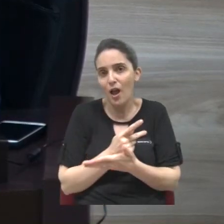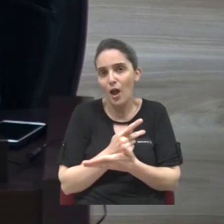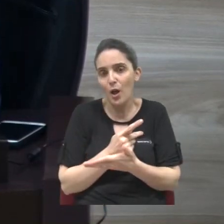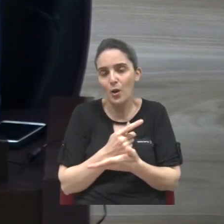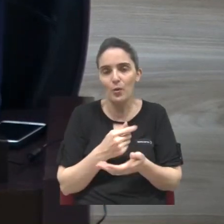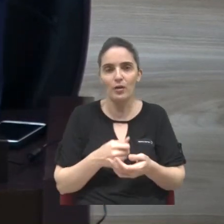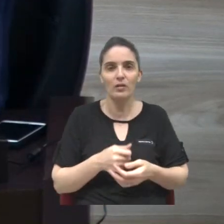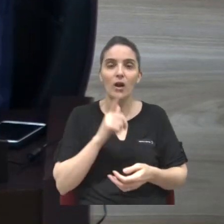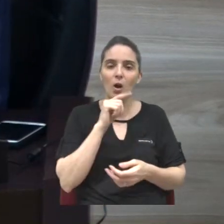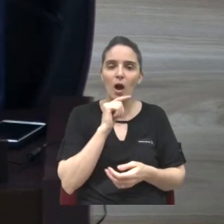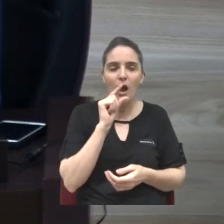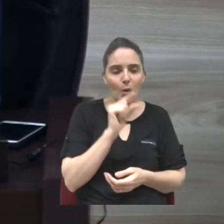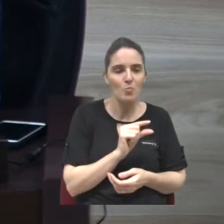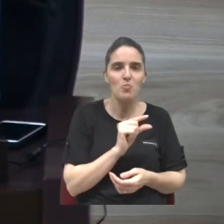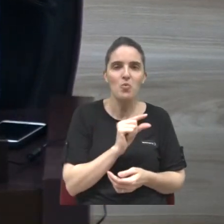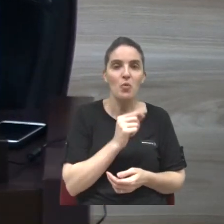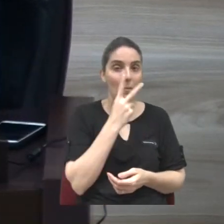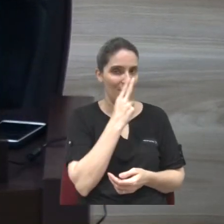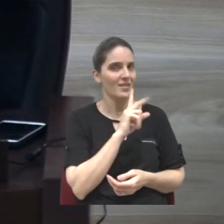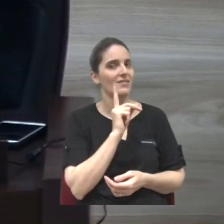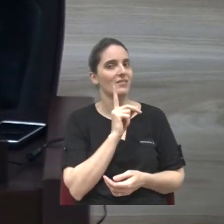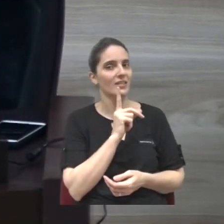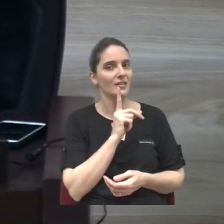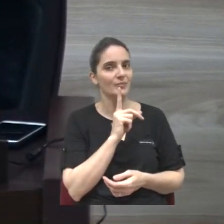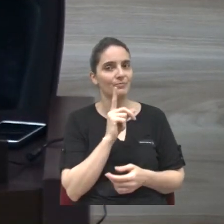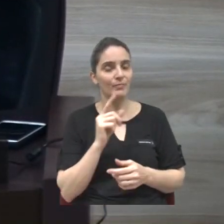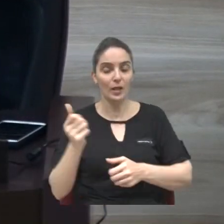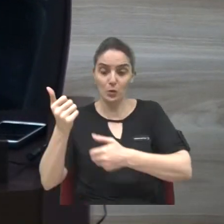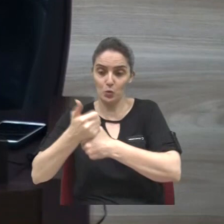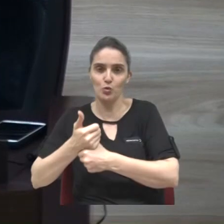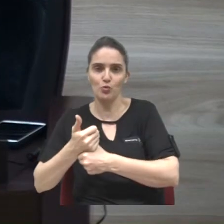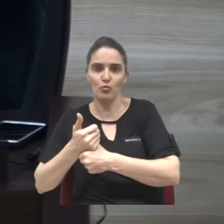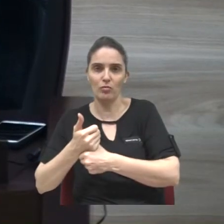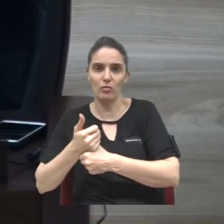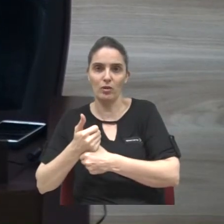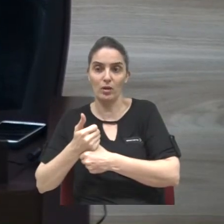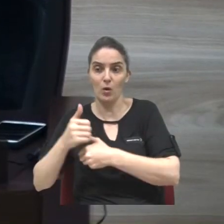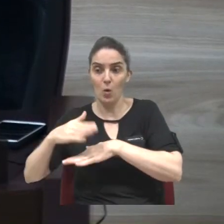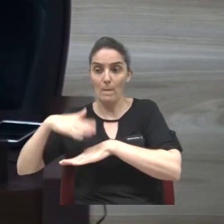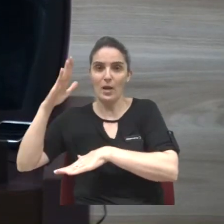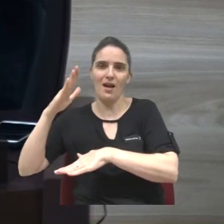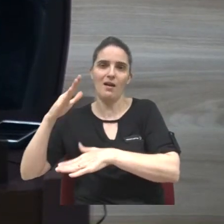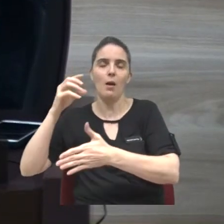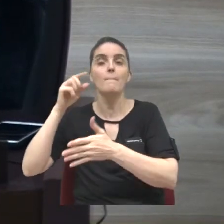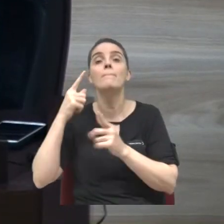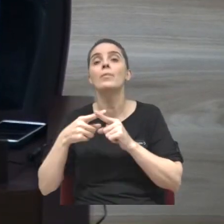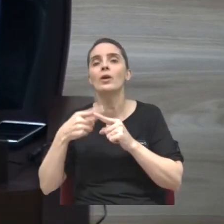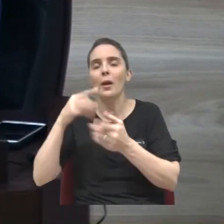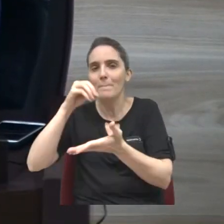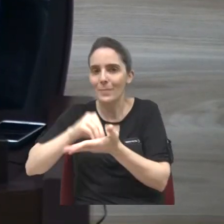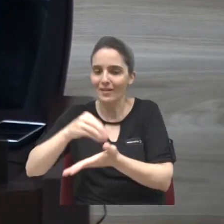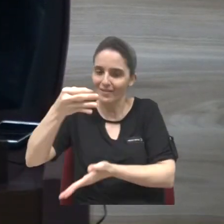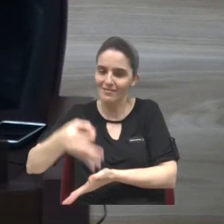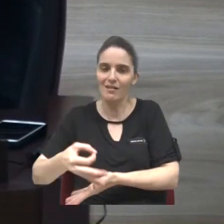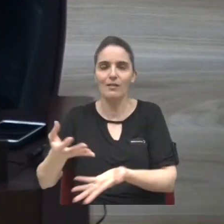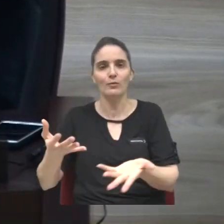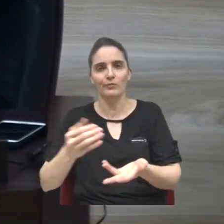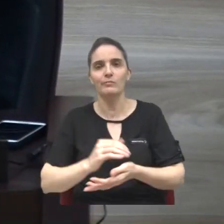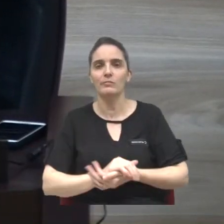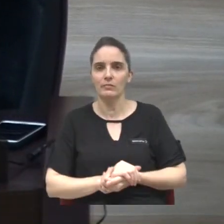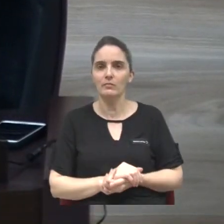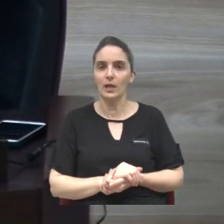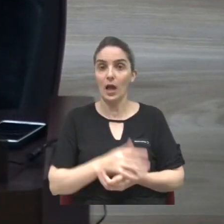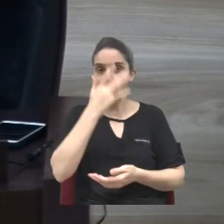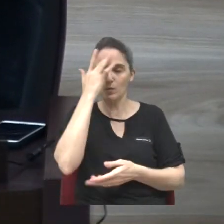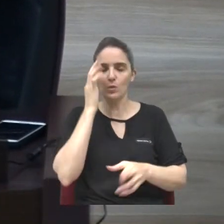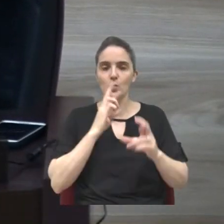valores consumidos pelos clientes. Importante ressaltar que o número de casos de reclamações recebidas pela Câmara